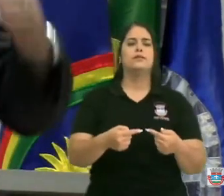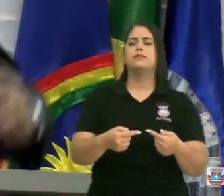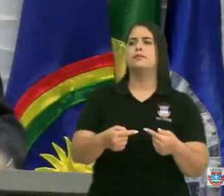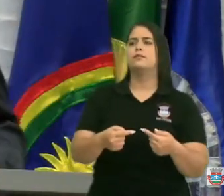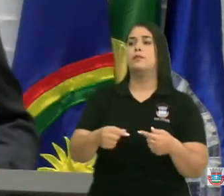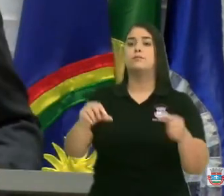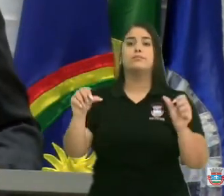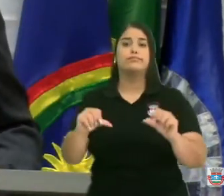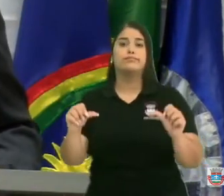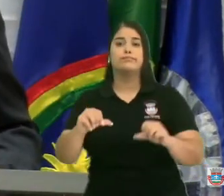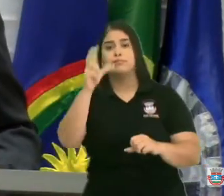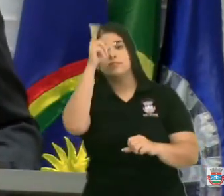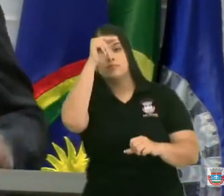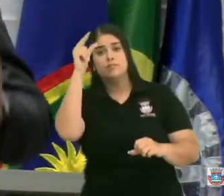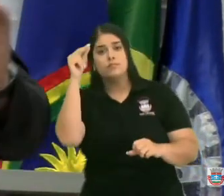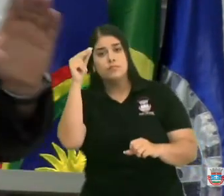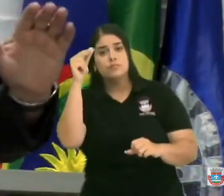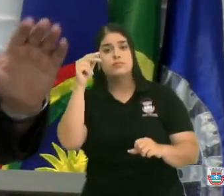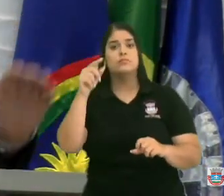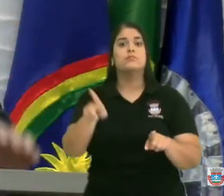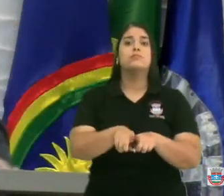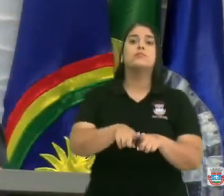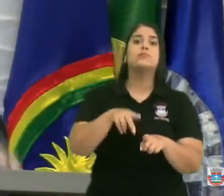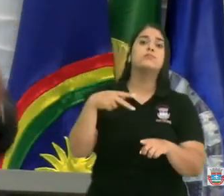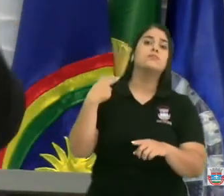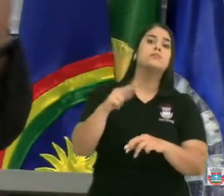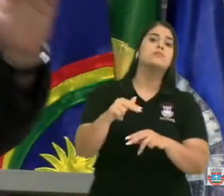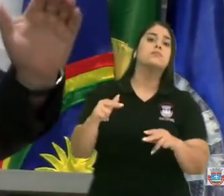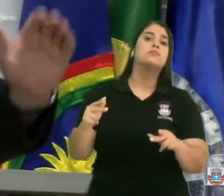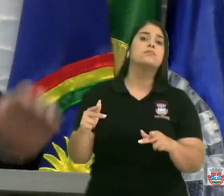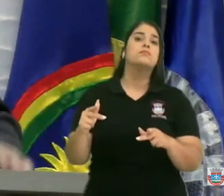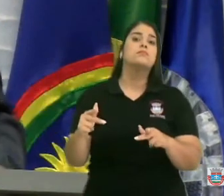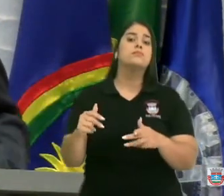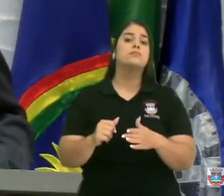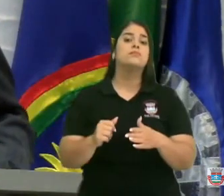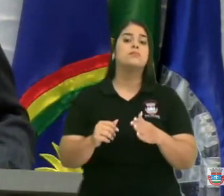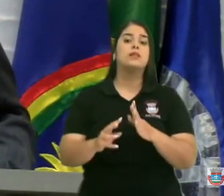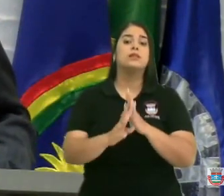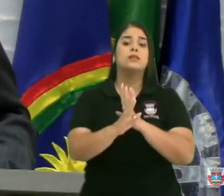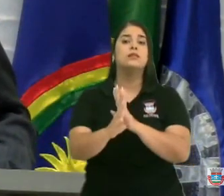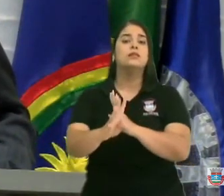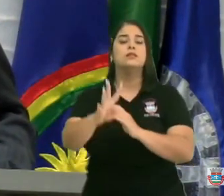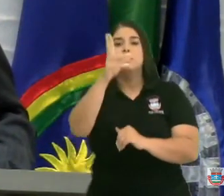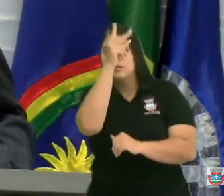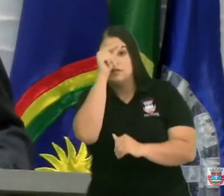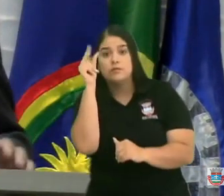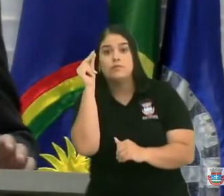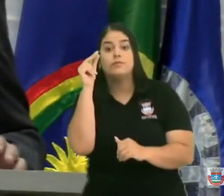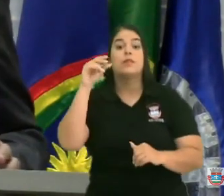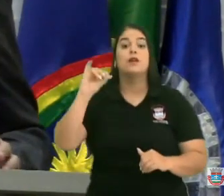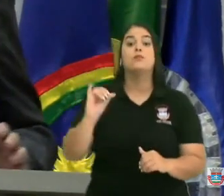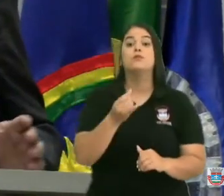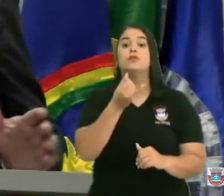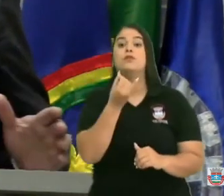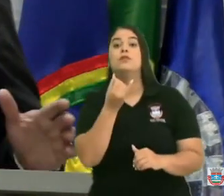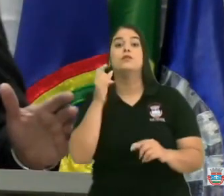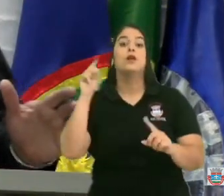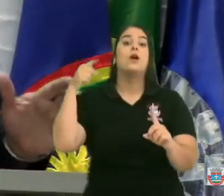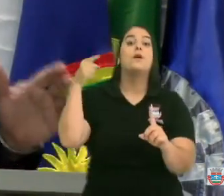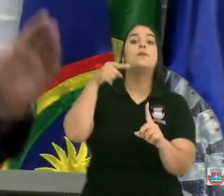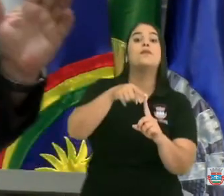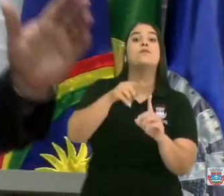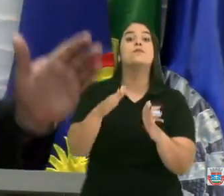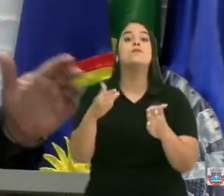que seguem o prefeito. Só isso. Objetivo nenhum. Alguns dizem em alto e bom